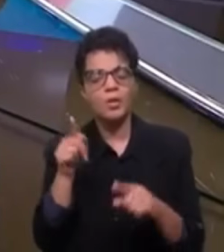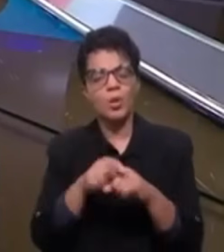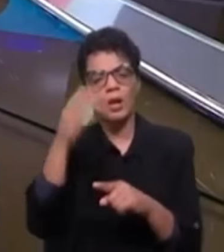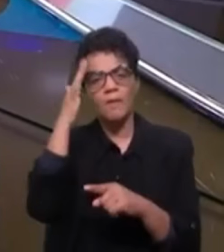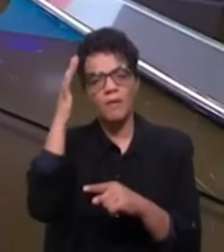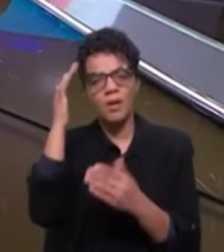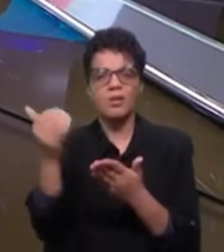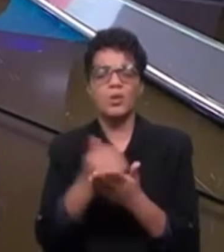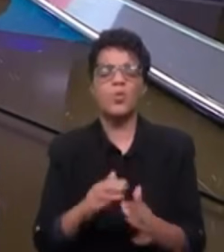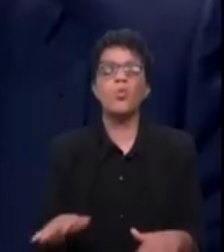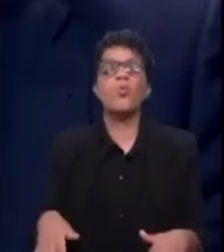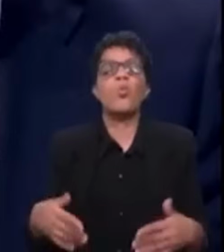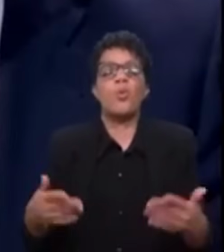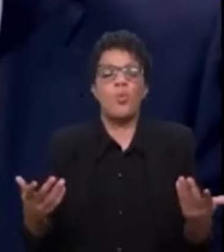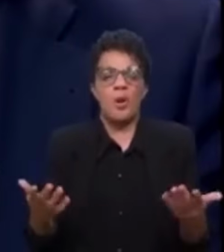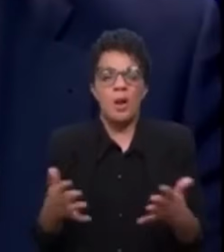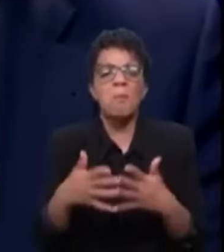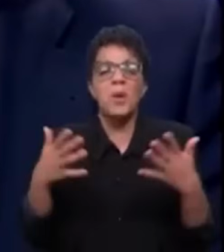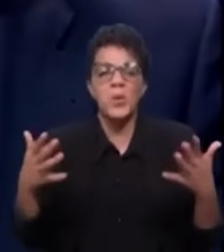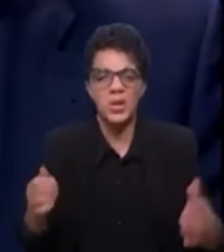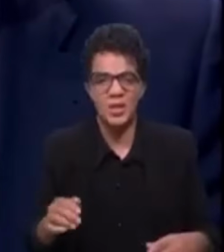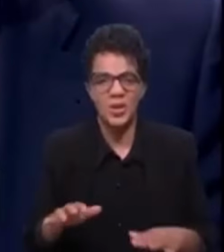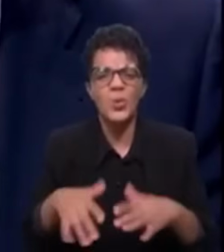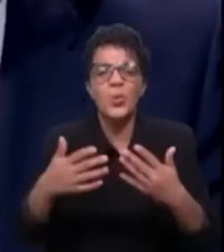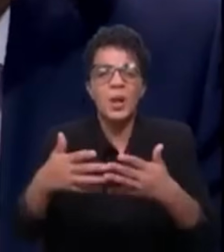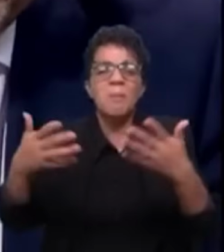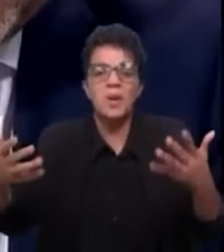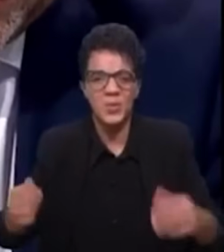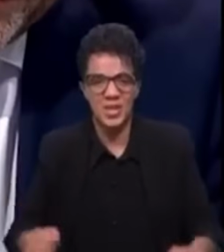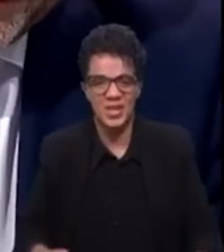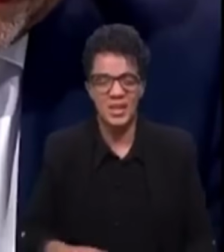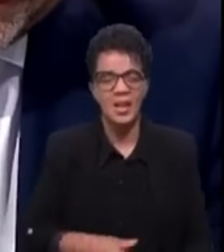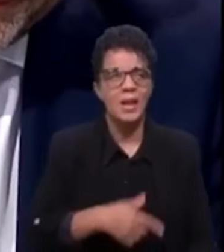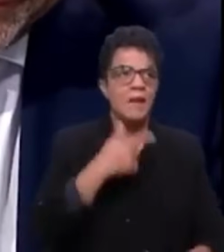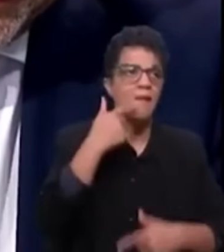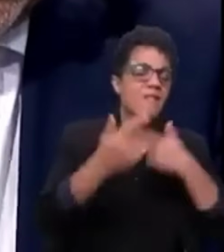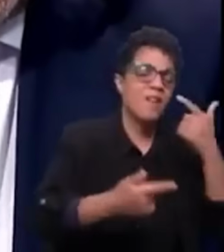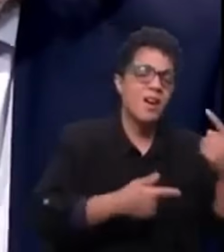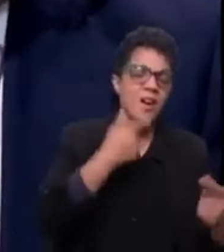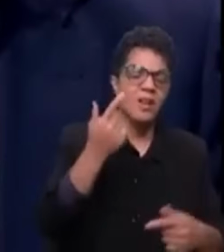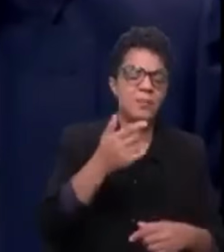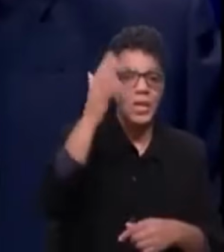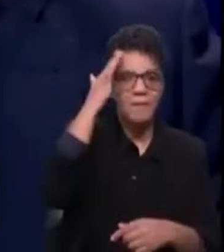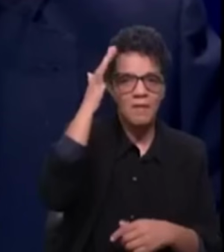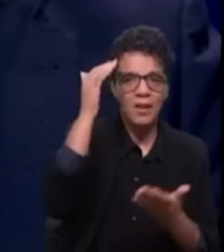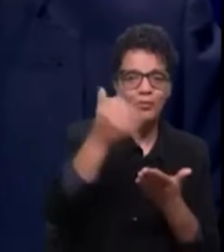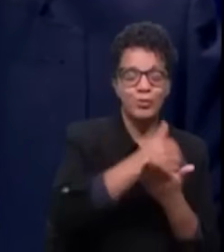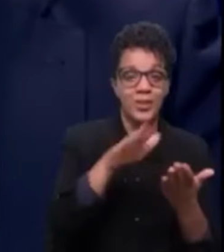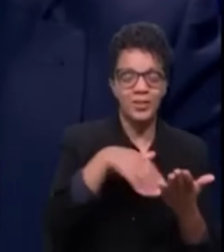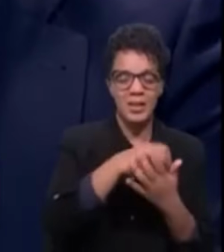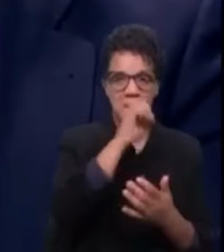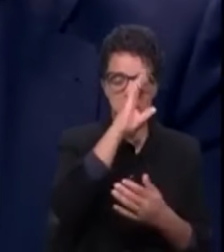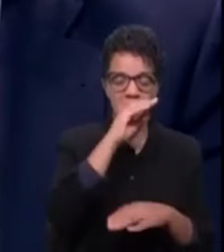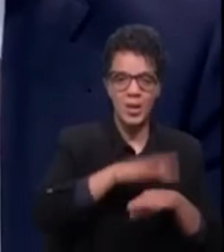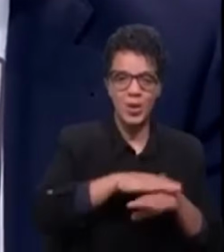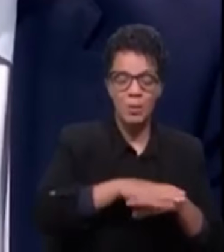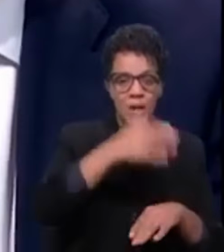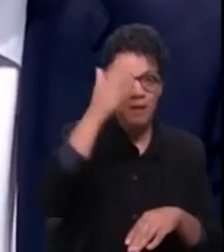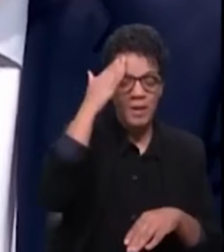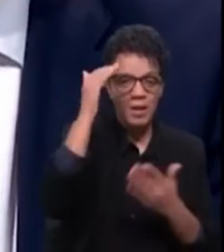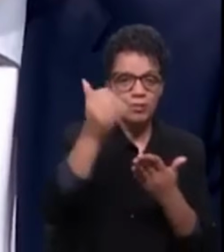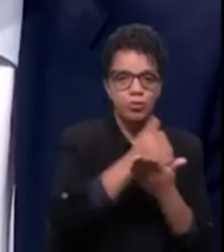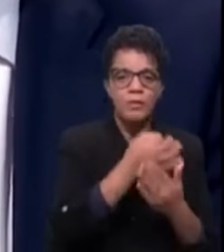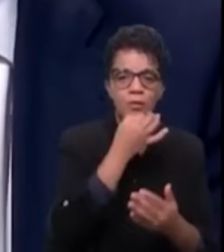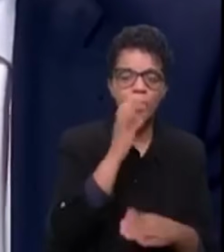sondagens vive muito para as sondagens maioria absoluta vive e fala muito delas e e e fica muito deslumbrado com elas e falou das